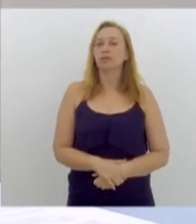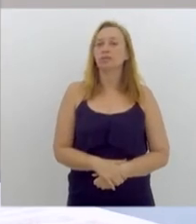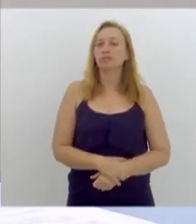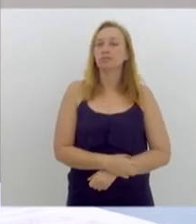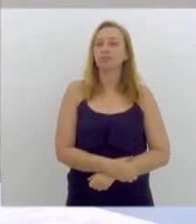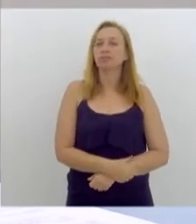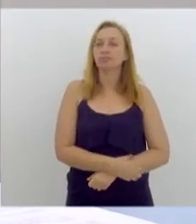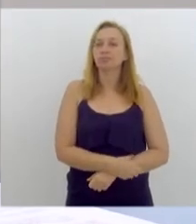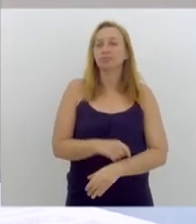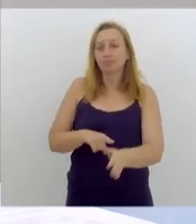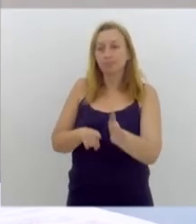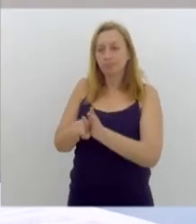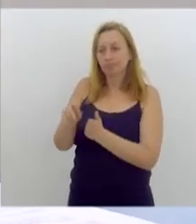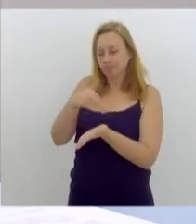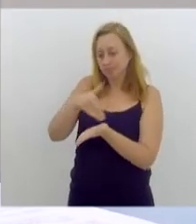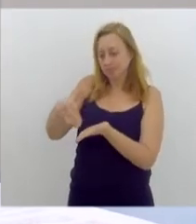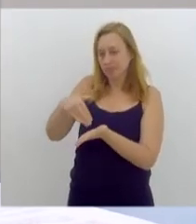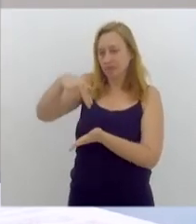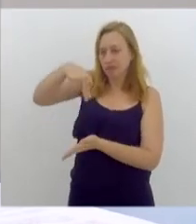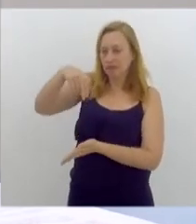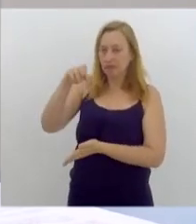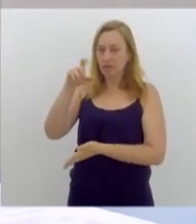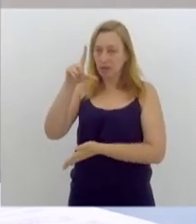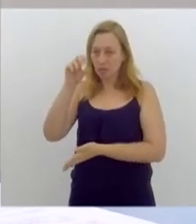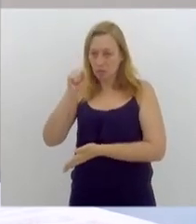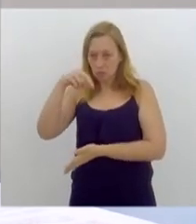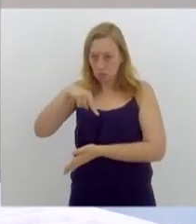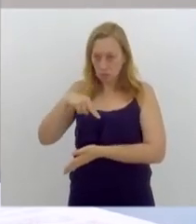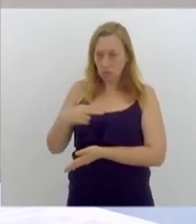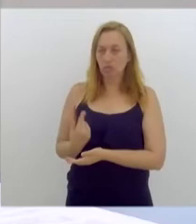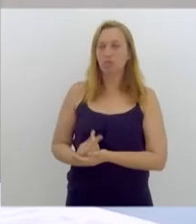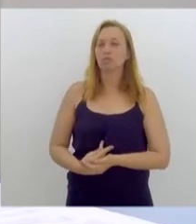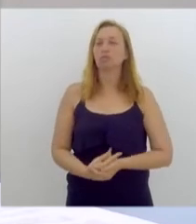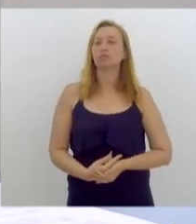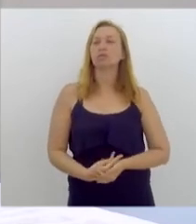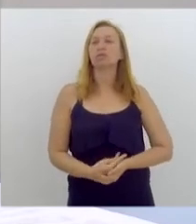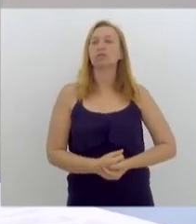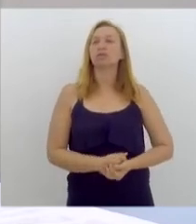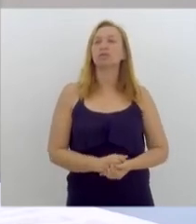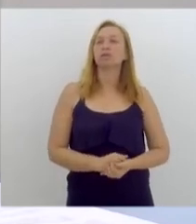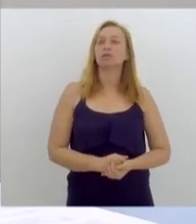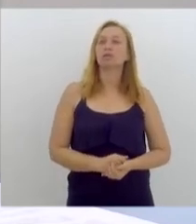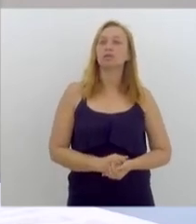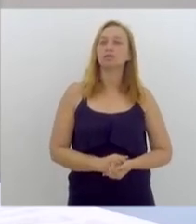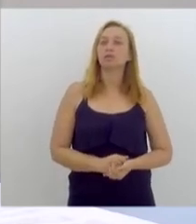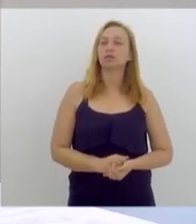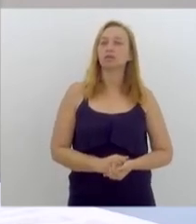perguntei ao secretário Nelson Rocha na fez parte do meu voto se